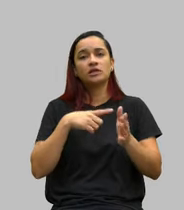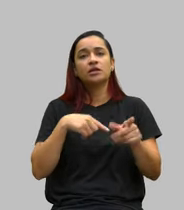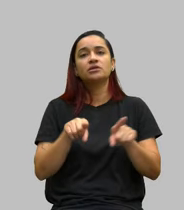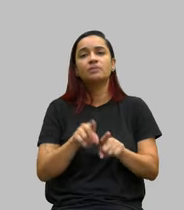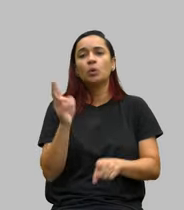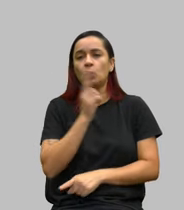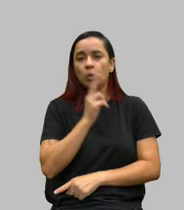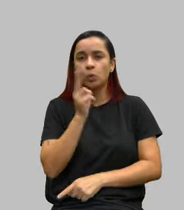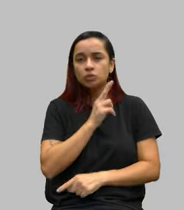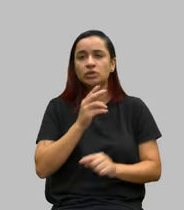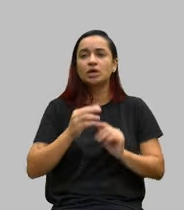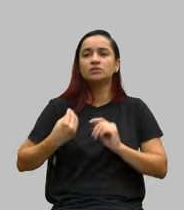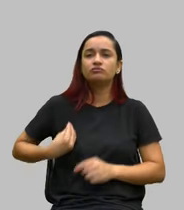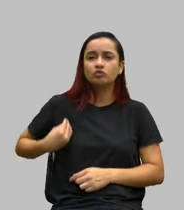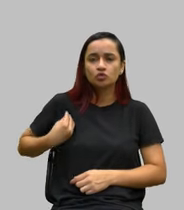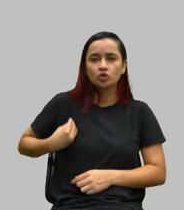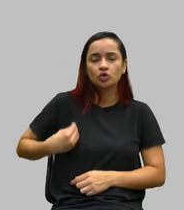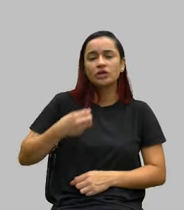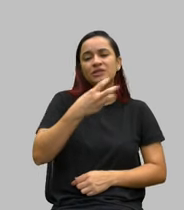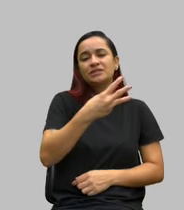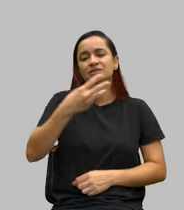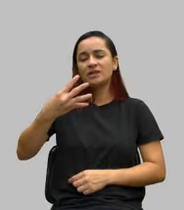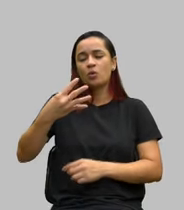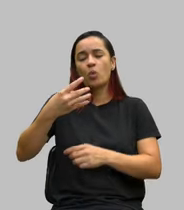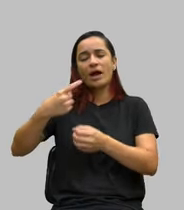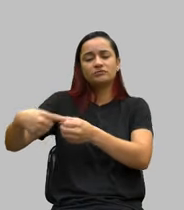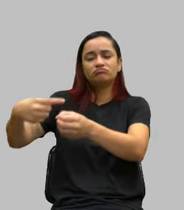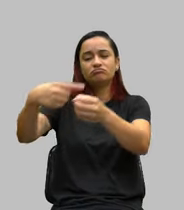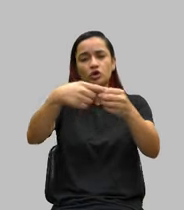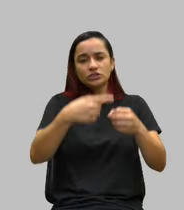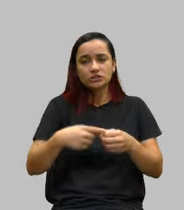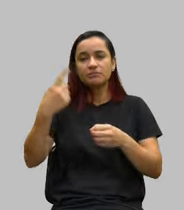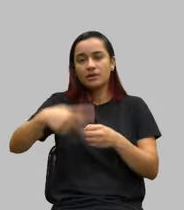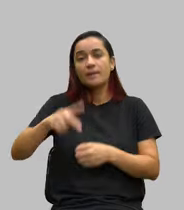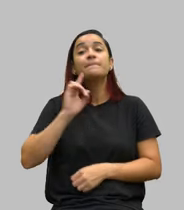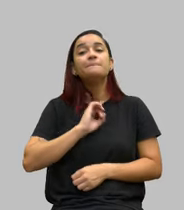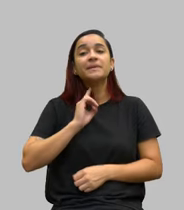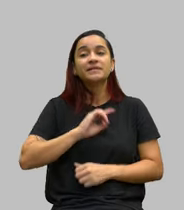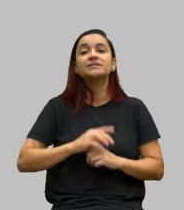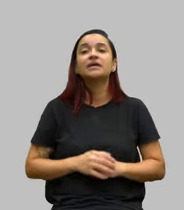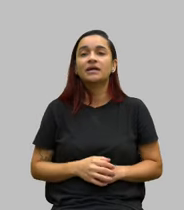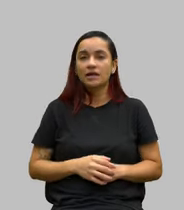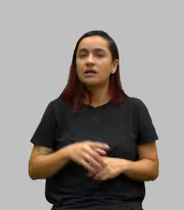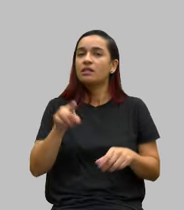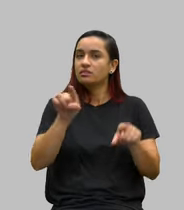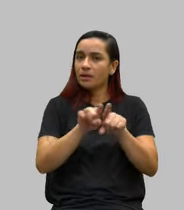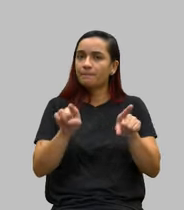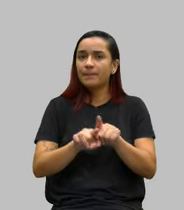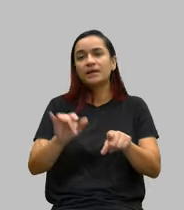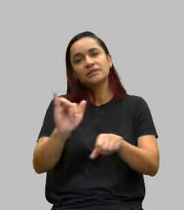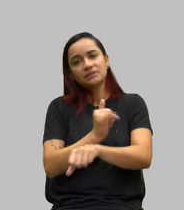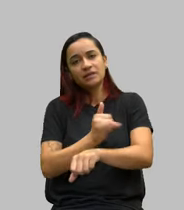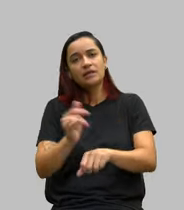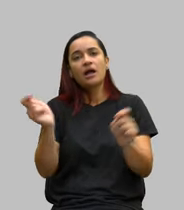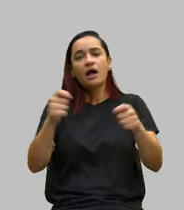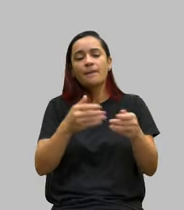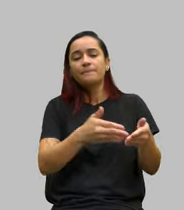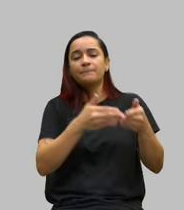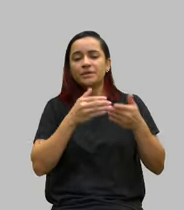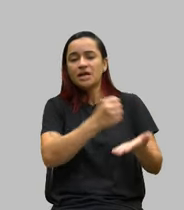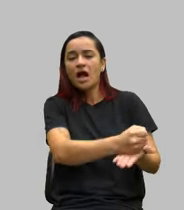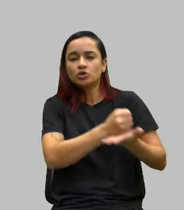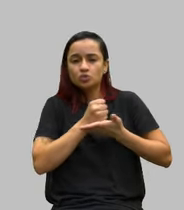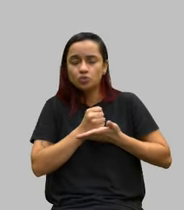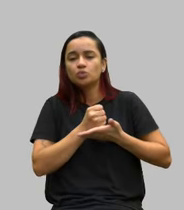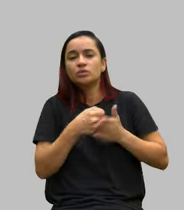34 municípios de Minas Gerais em emergência é mais uma ferramenta que o cidadão tem para procurar o socorro procurar o auxílio do